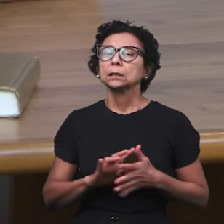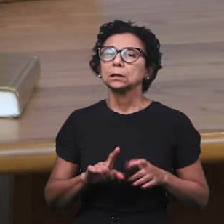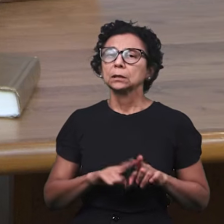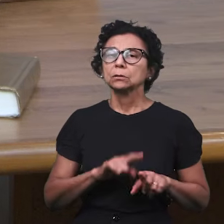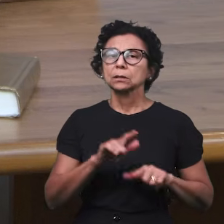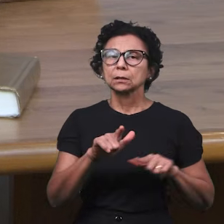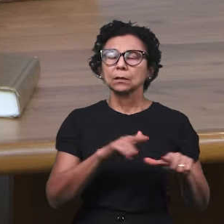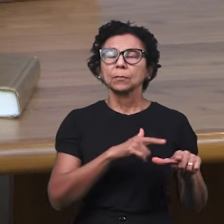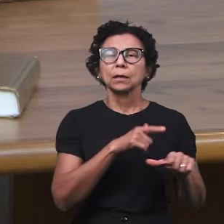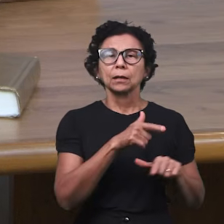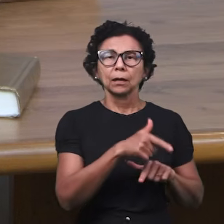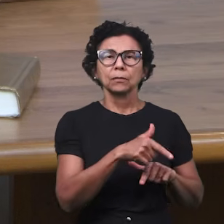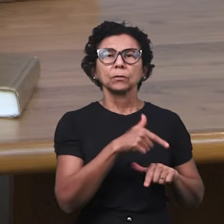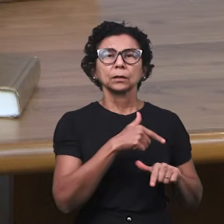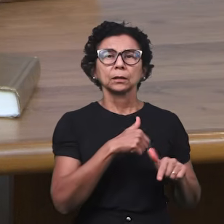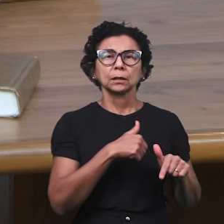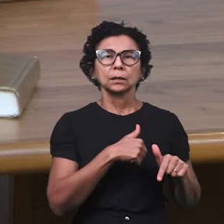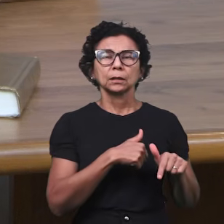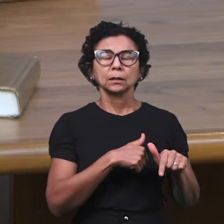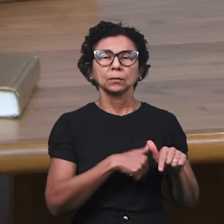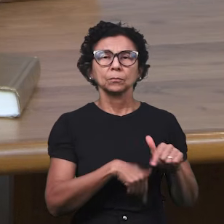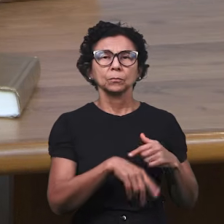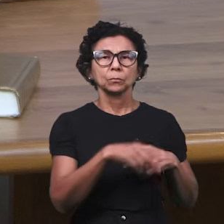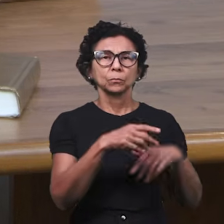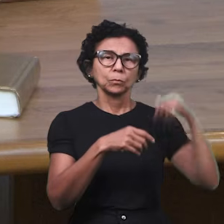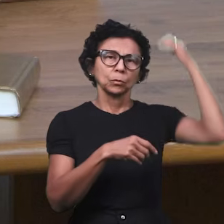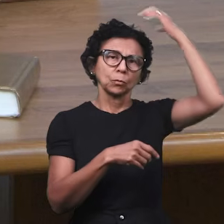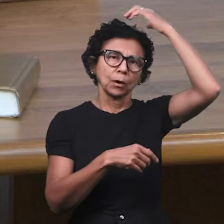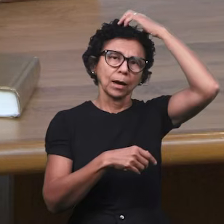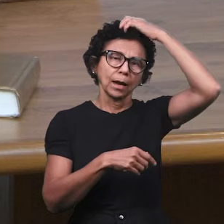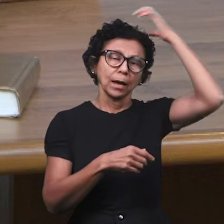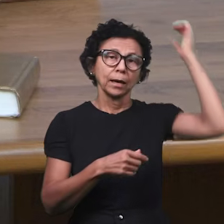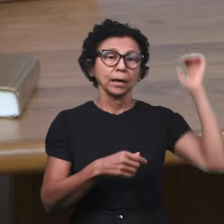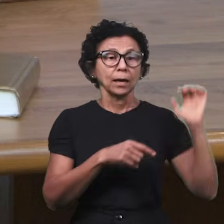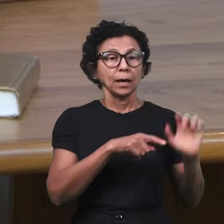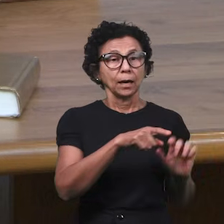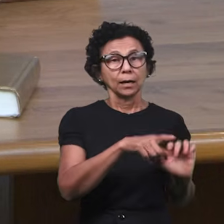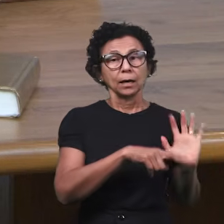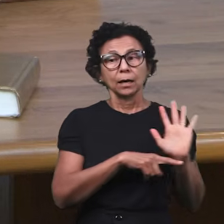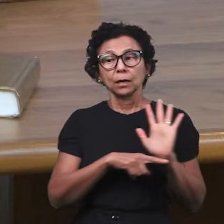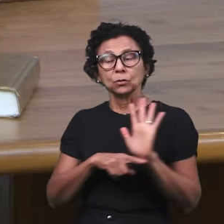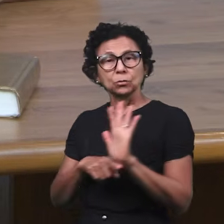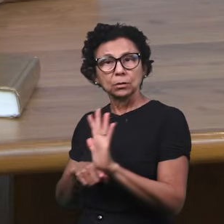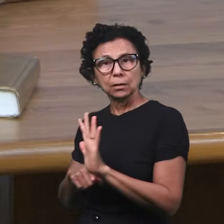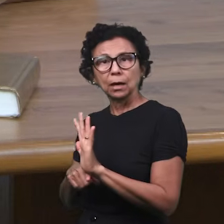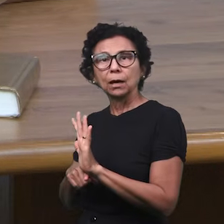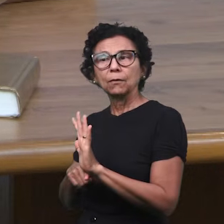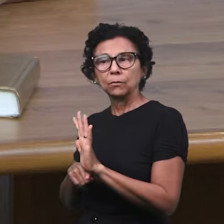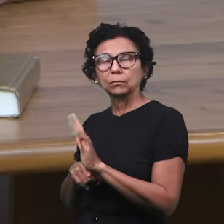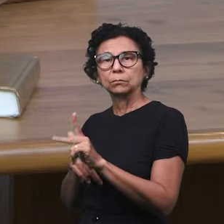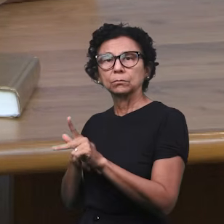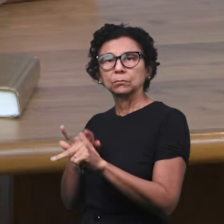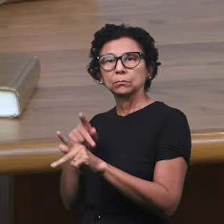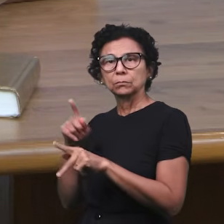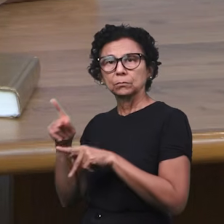rei, auxiliavam os judeus, porque tinha caído sobre eles o temor de